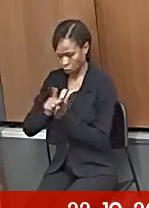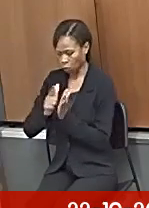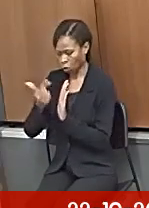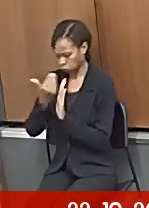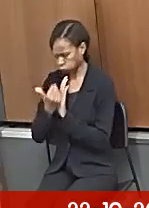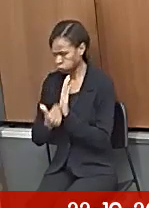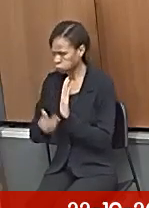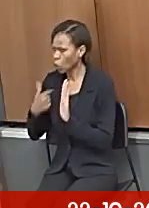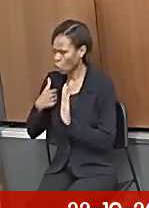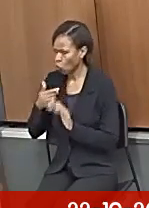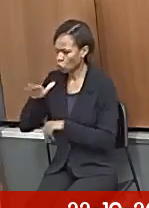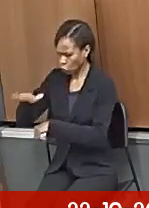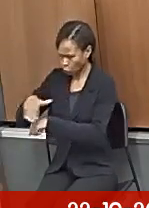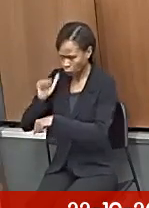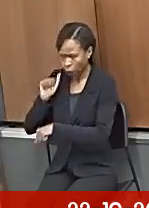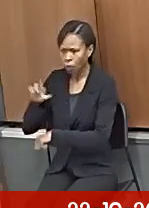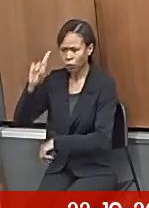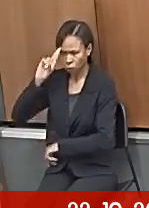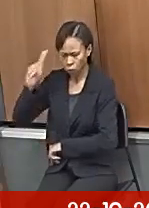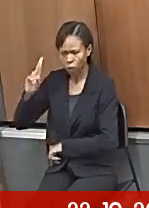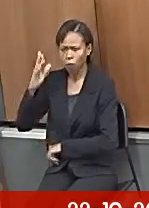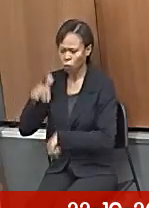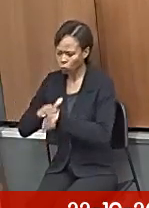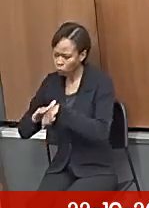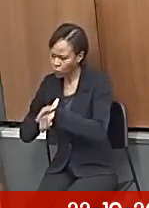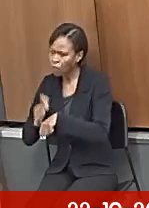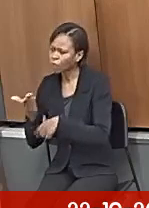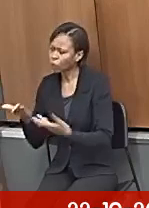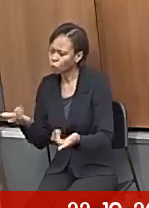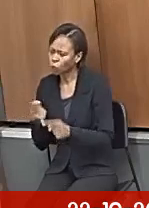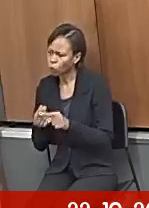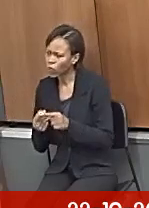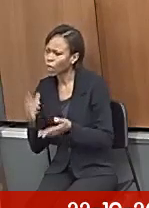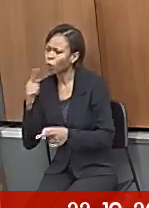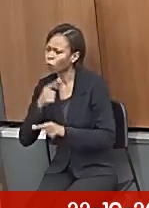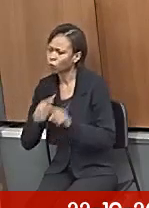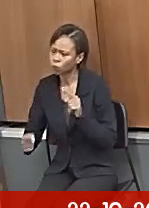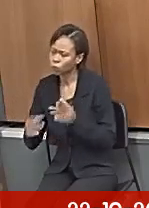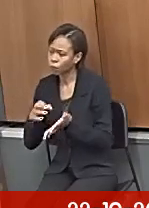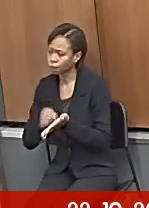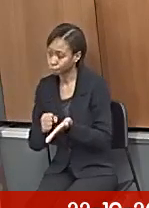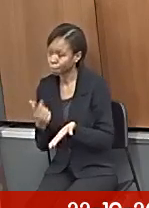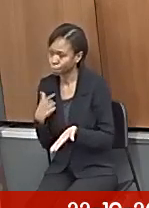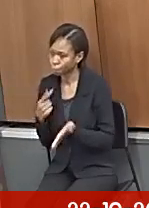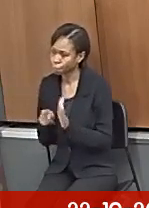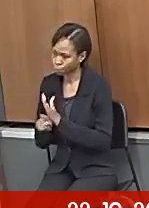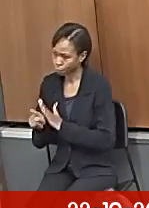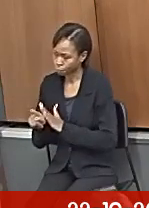para chamar os diretores, para a gente conversar, para saber o motivo, o que está acontecendo. Agora, eu sempre